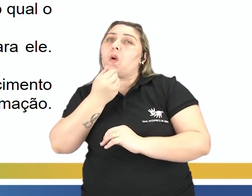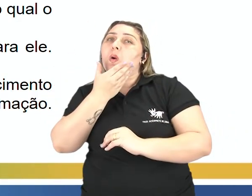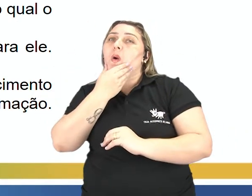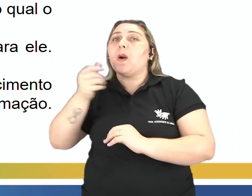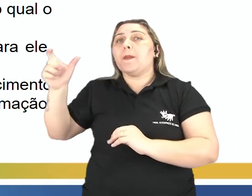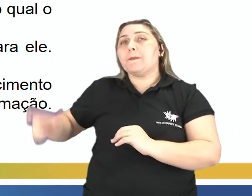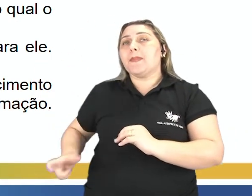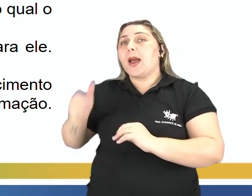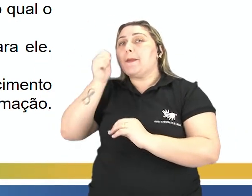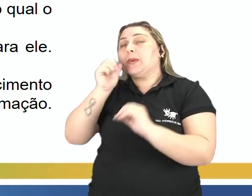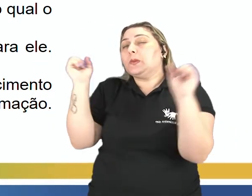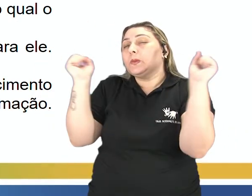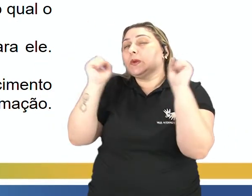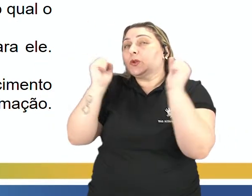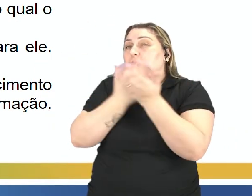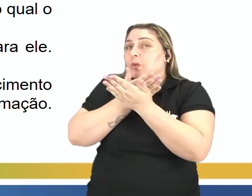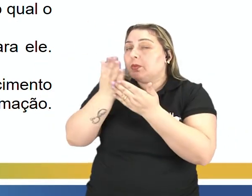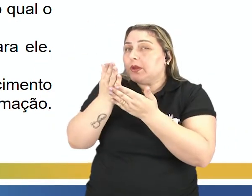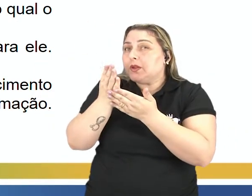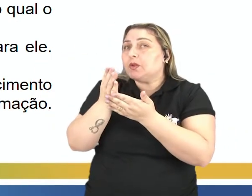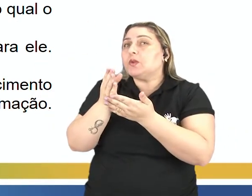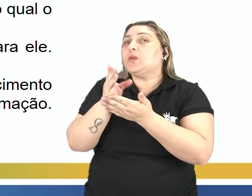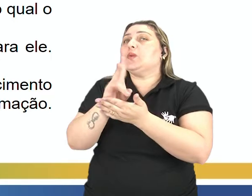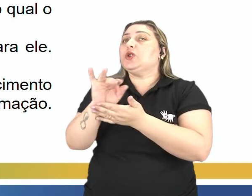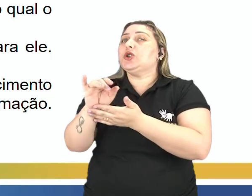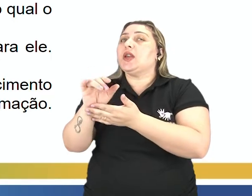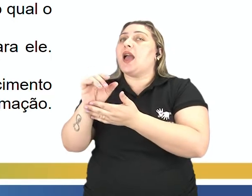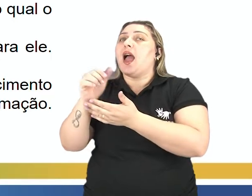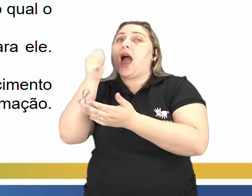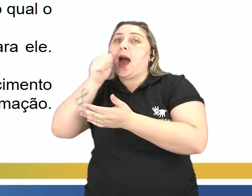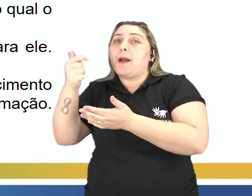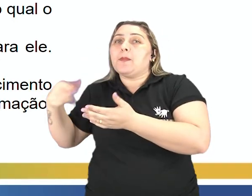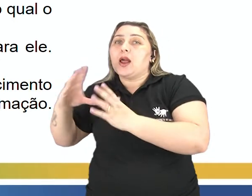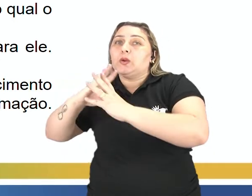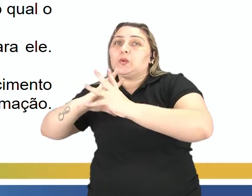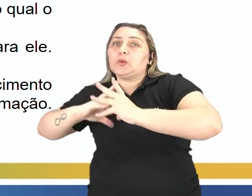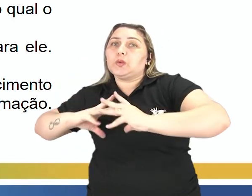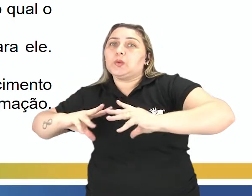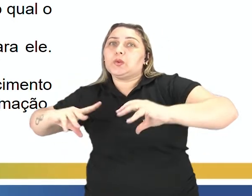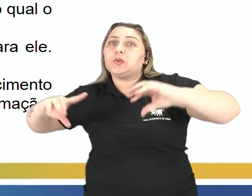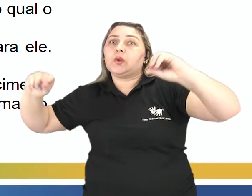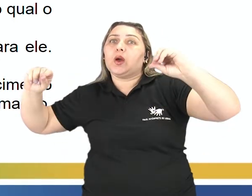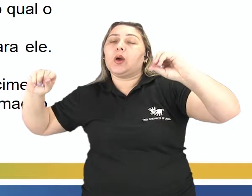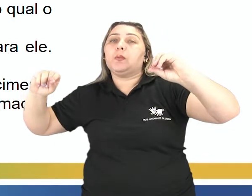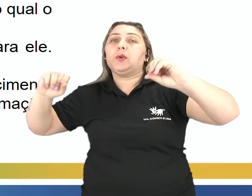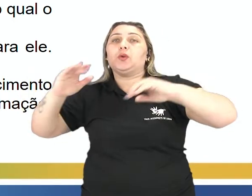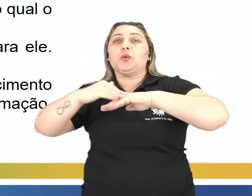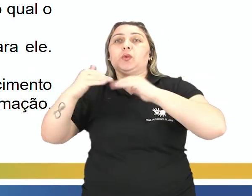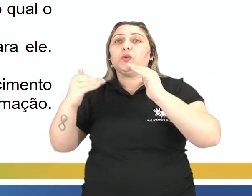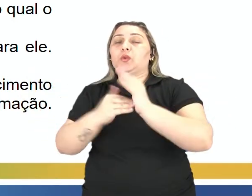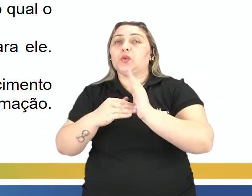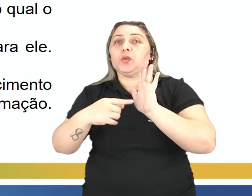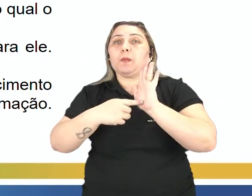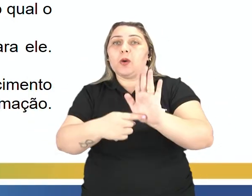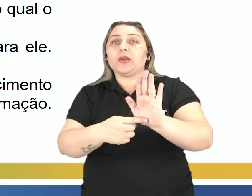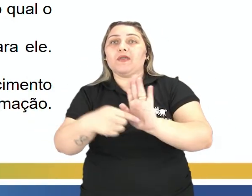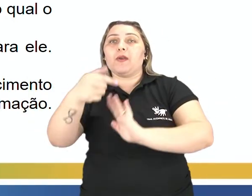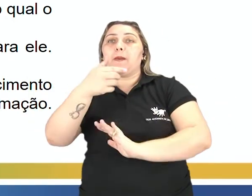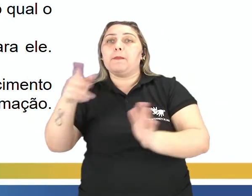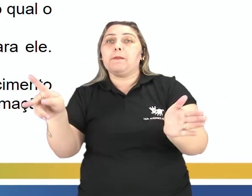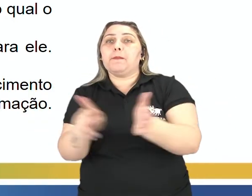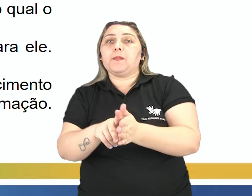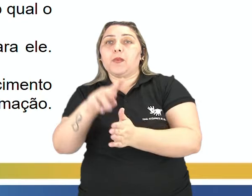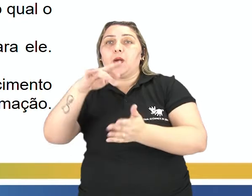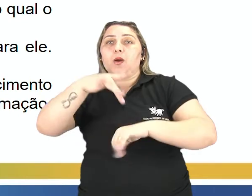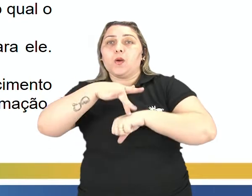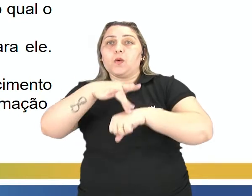Lembra da situação inicial lá na introdução? Um rapaz e sua namorada estão apaixonados. Um dia ela desaparece e todas